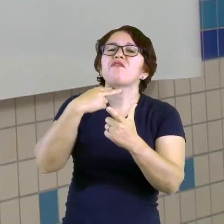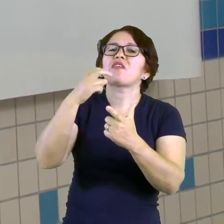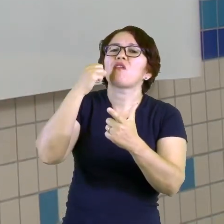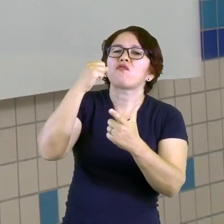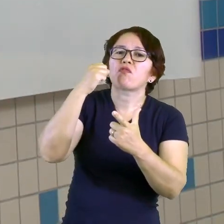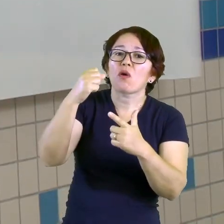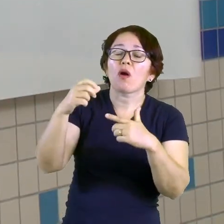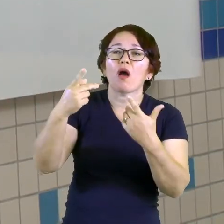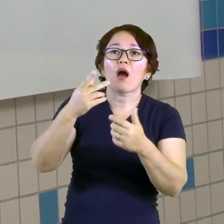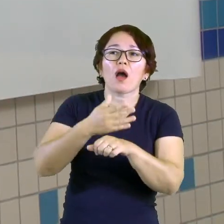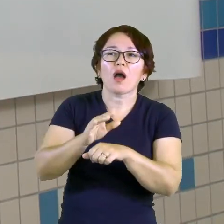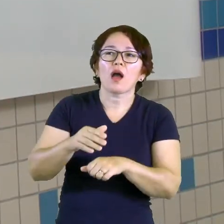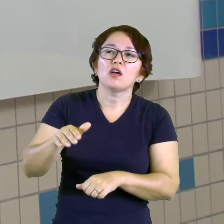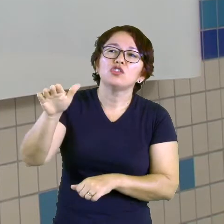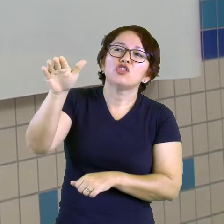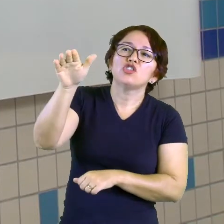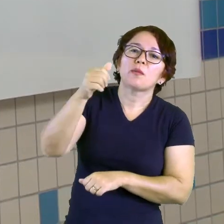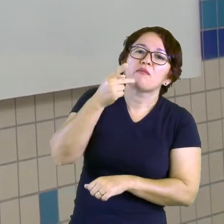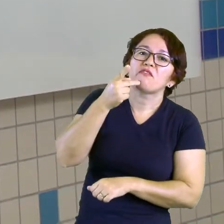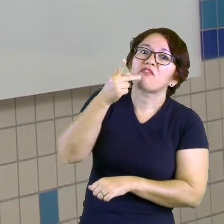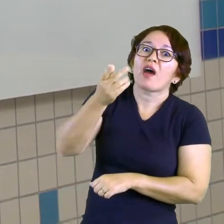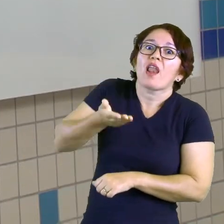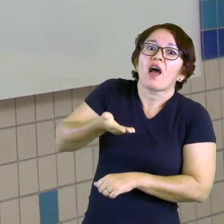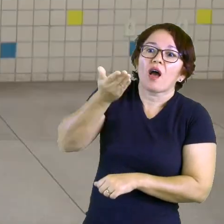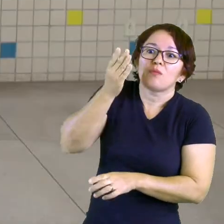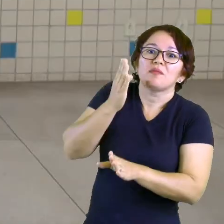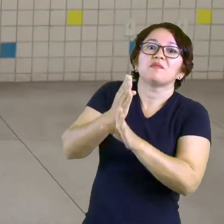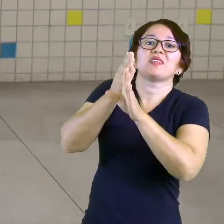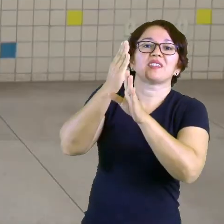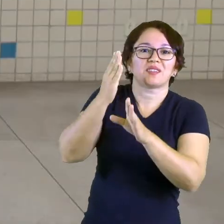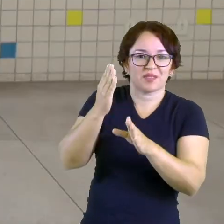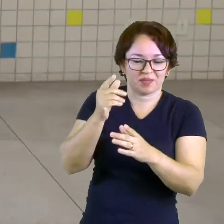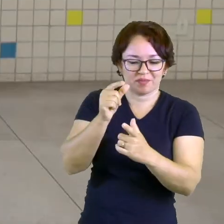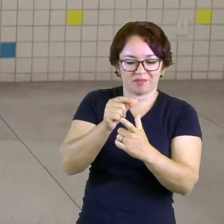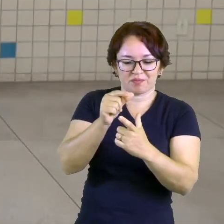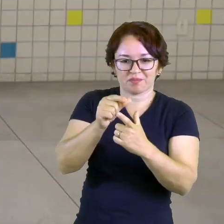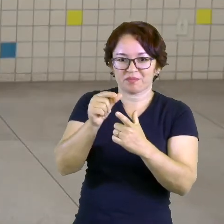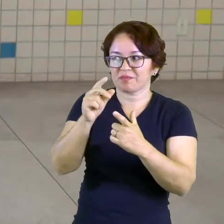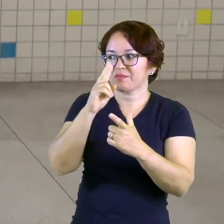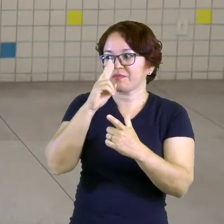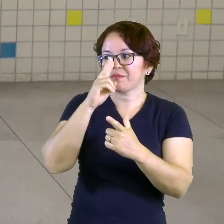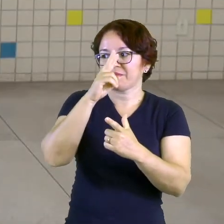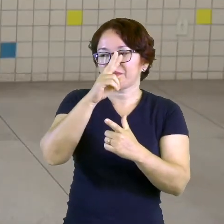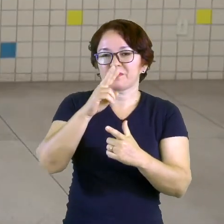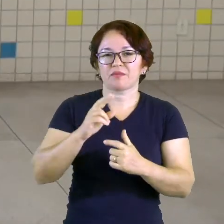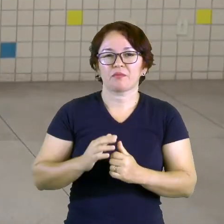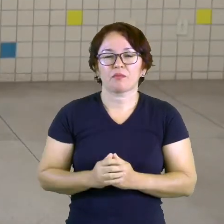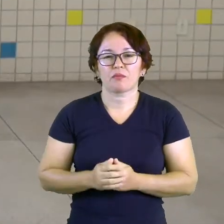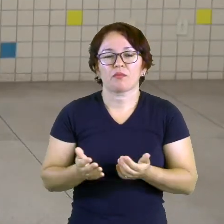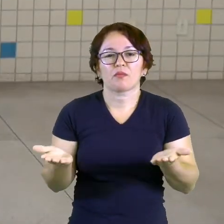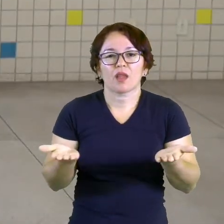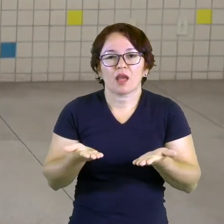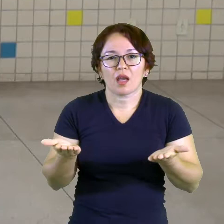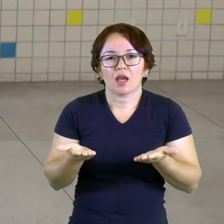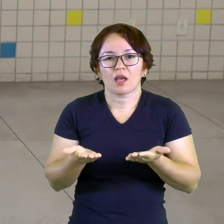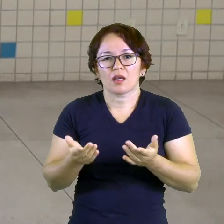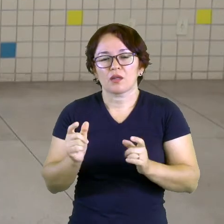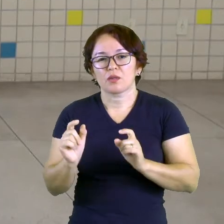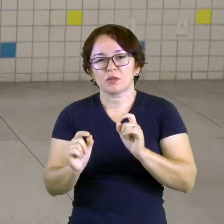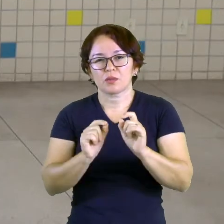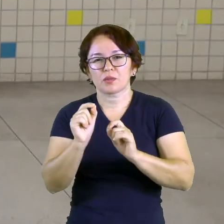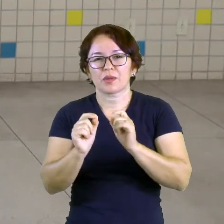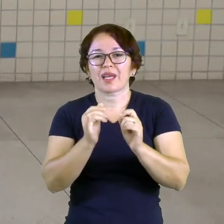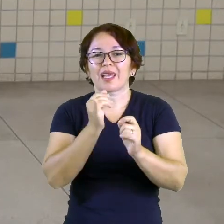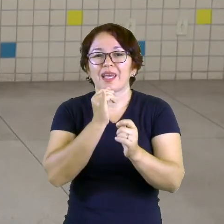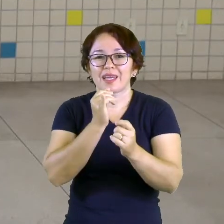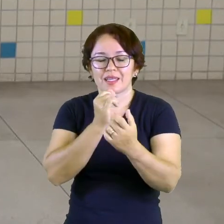é a sílaba tônica da palavra. Não tem erro. Agora nós vamos observar a classificação das sílabas tônicas de uma